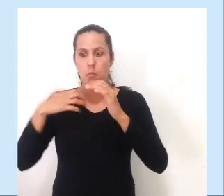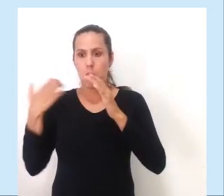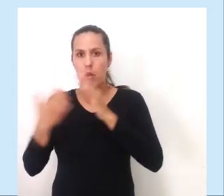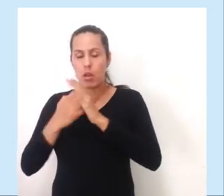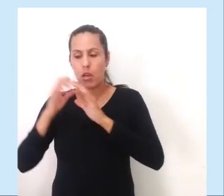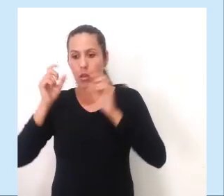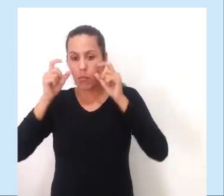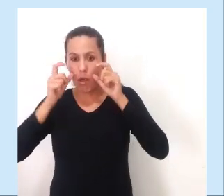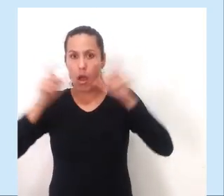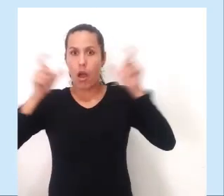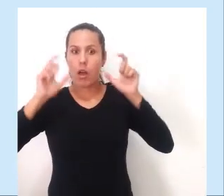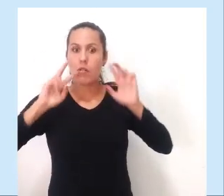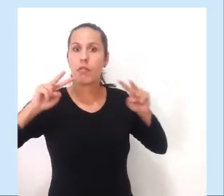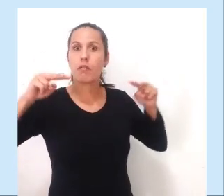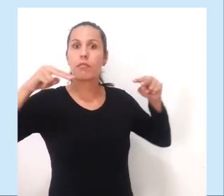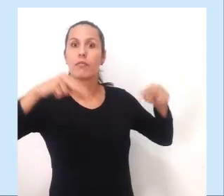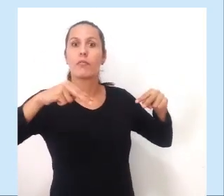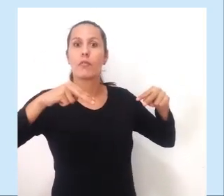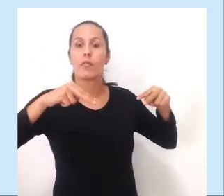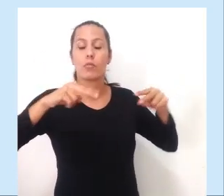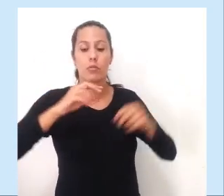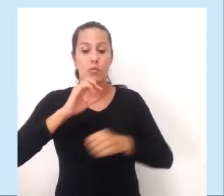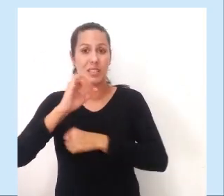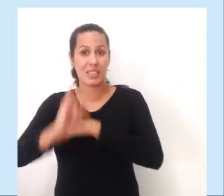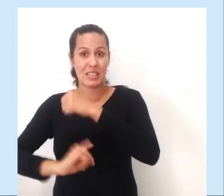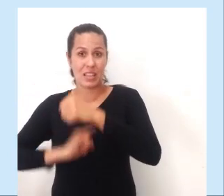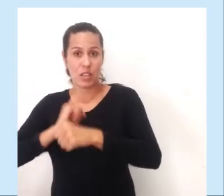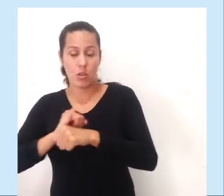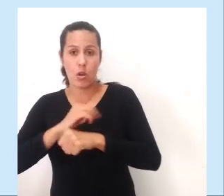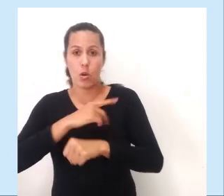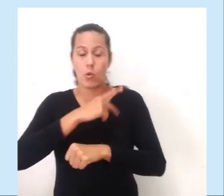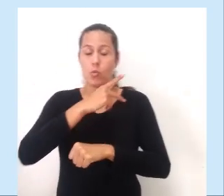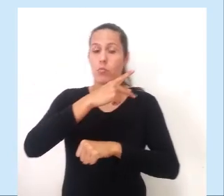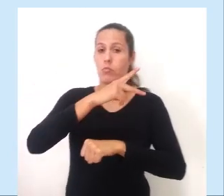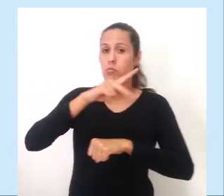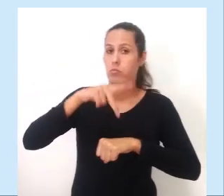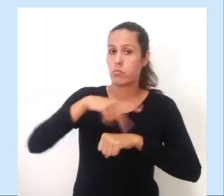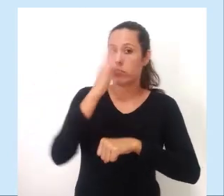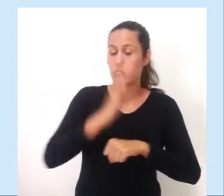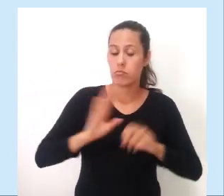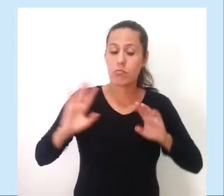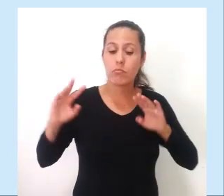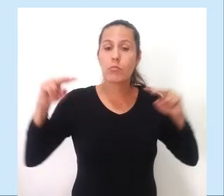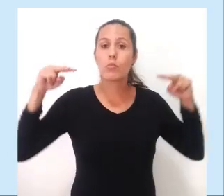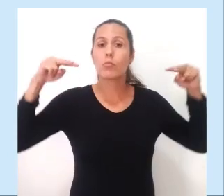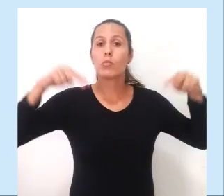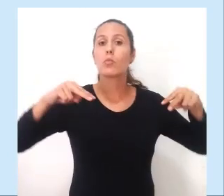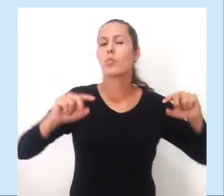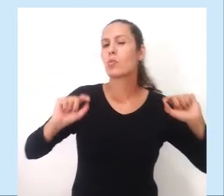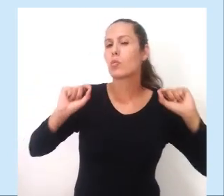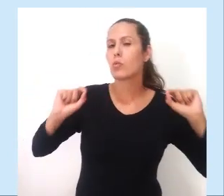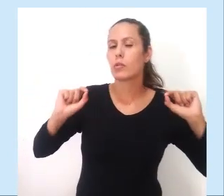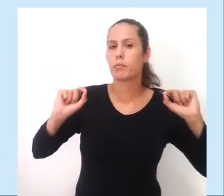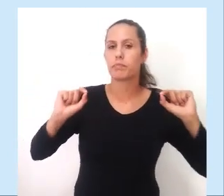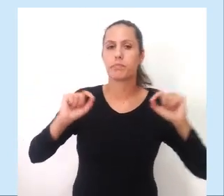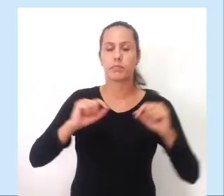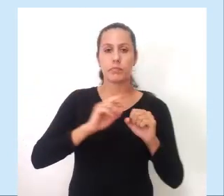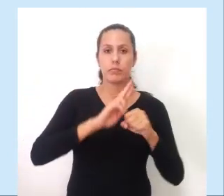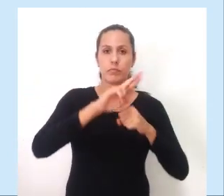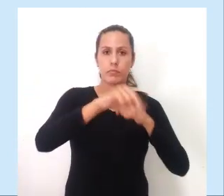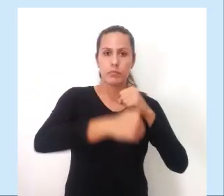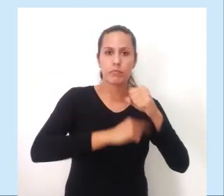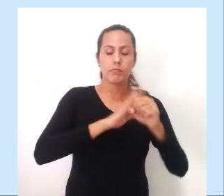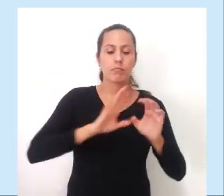gerando um grande interesse comercial, ok? Internacionalmente e nacionalmente. A